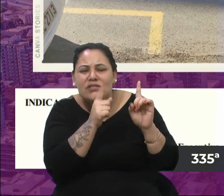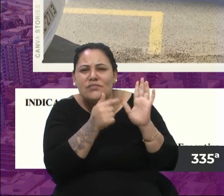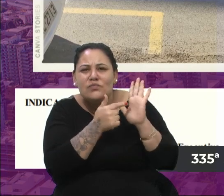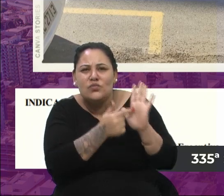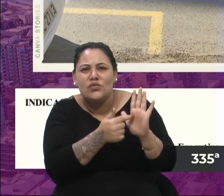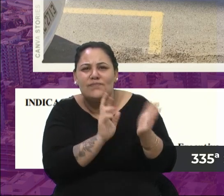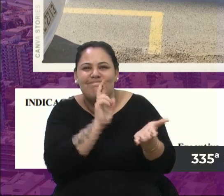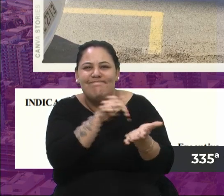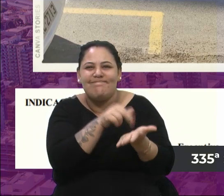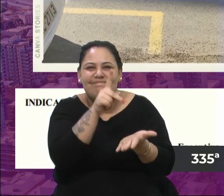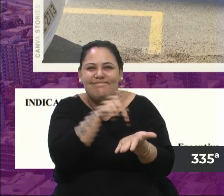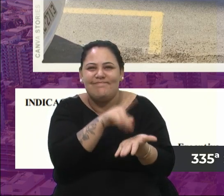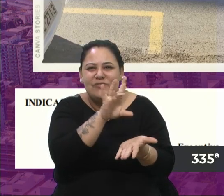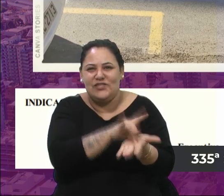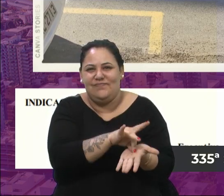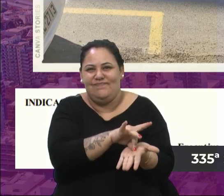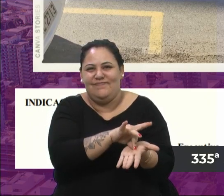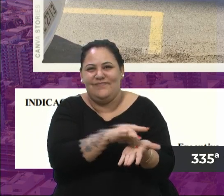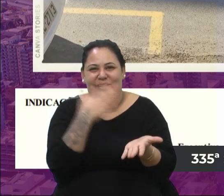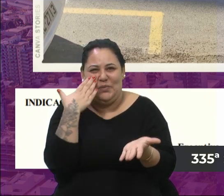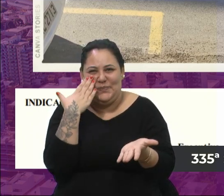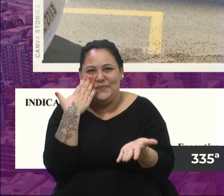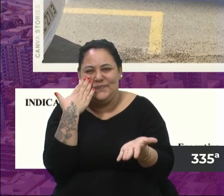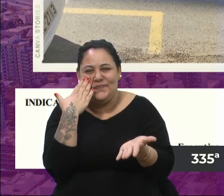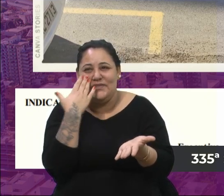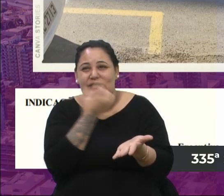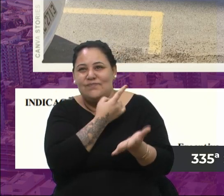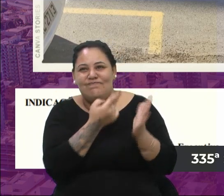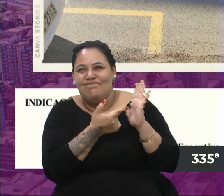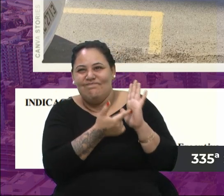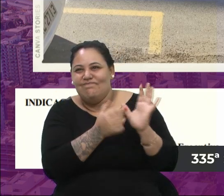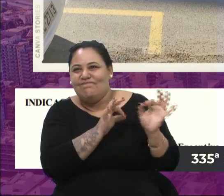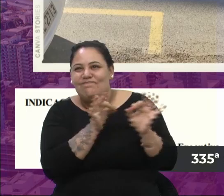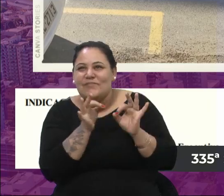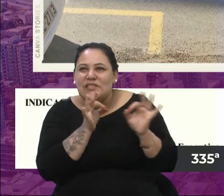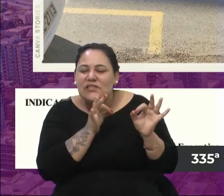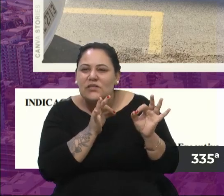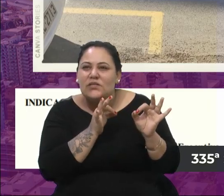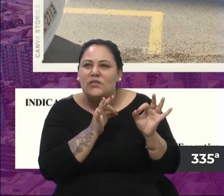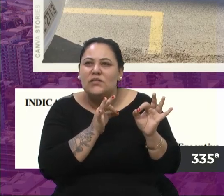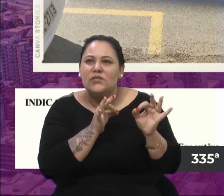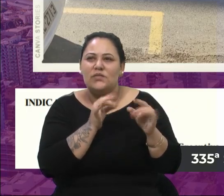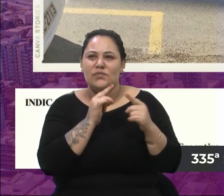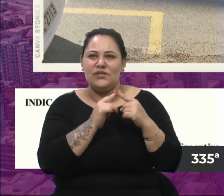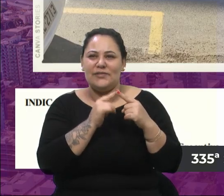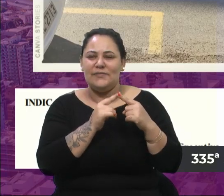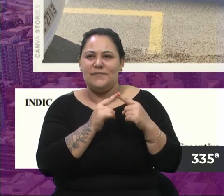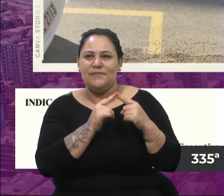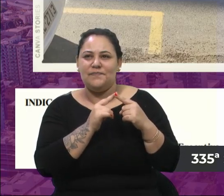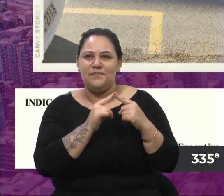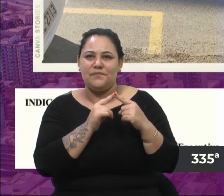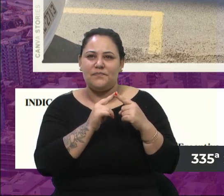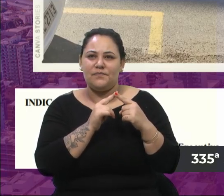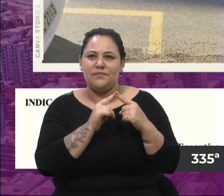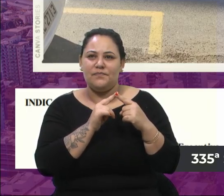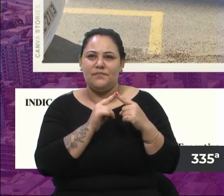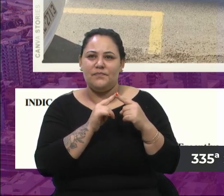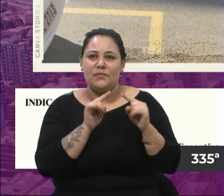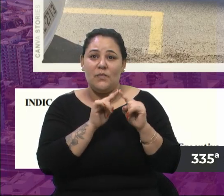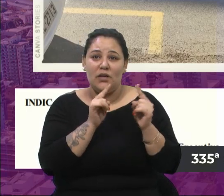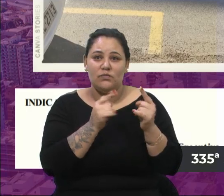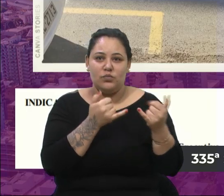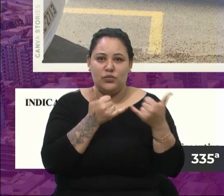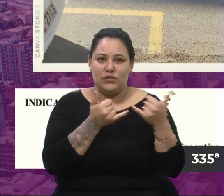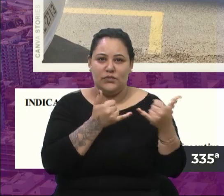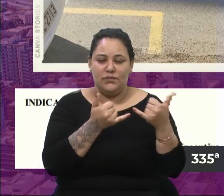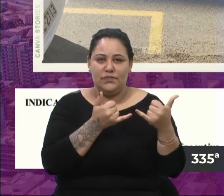a realidade. Aqui também, né? Não expressa a realidade, por mais triste que ela seja, né? Mas, por exemplo,